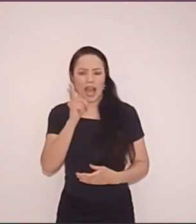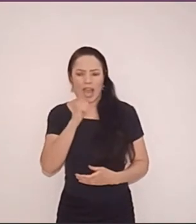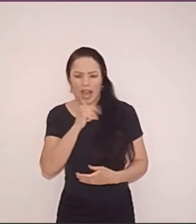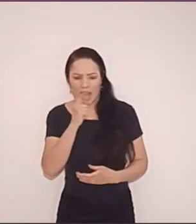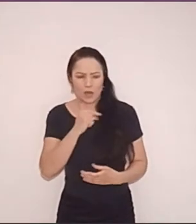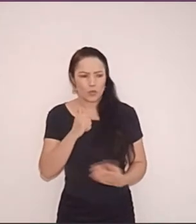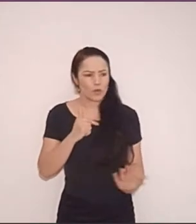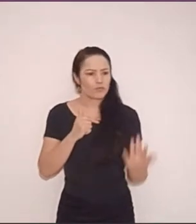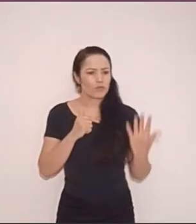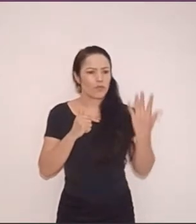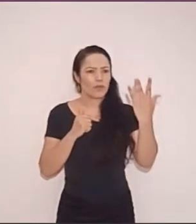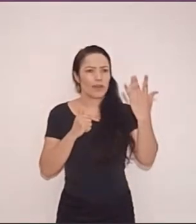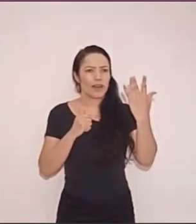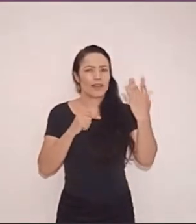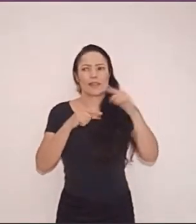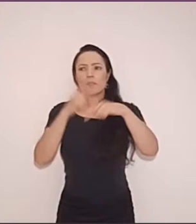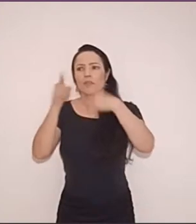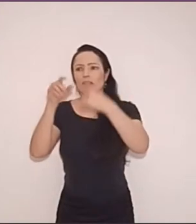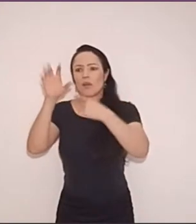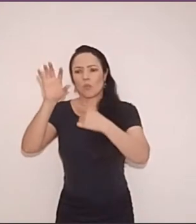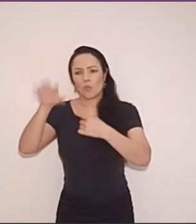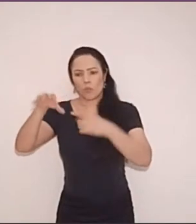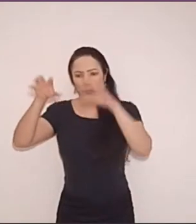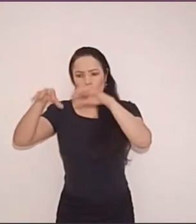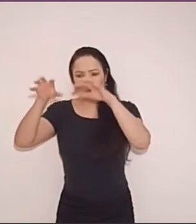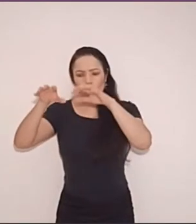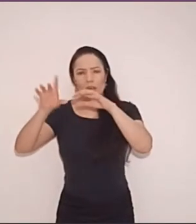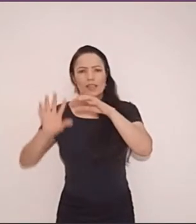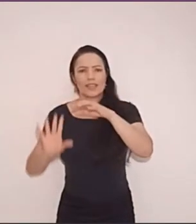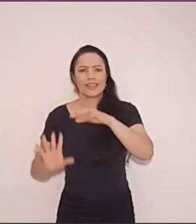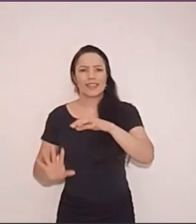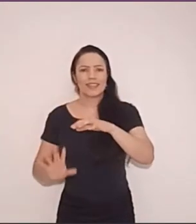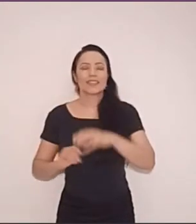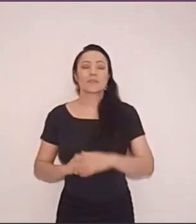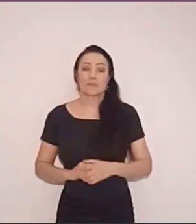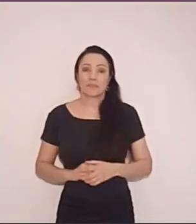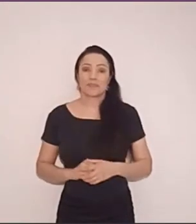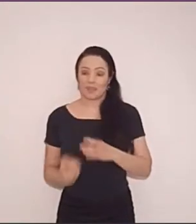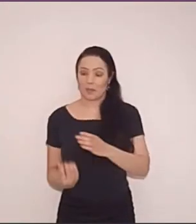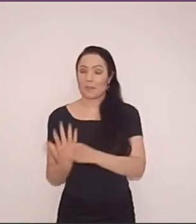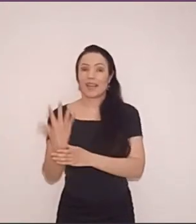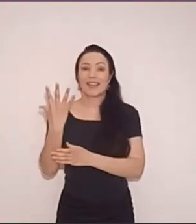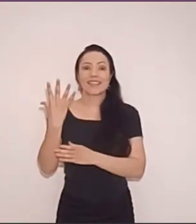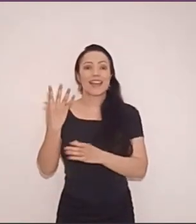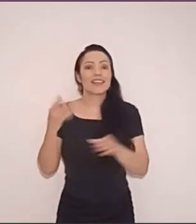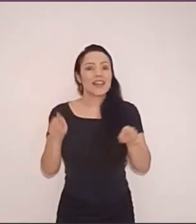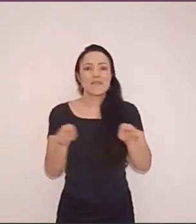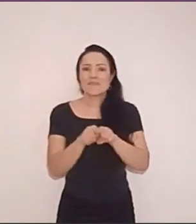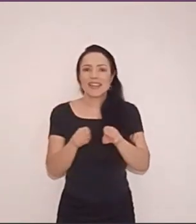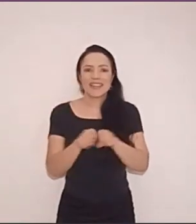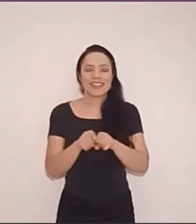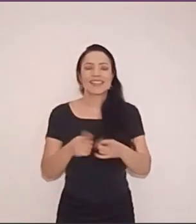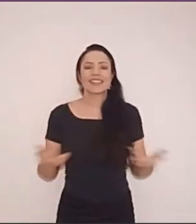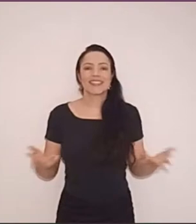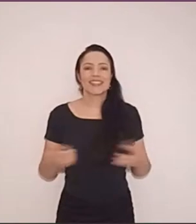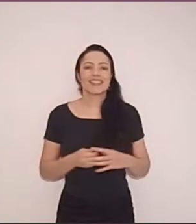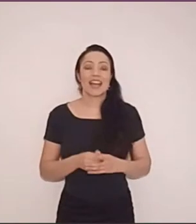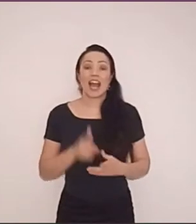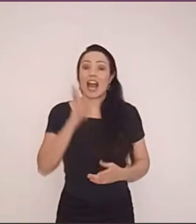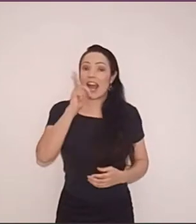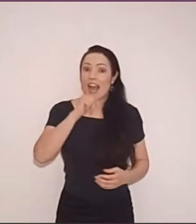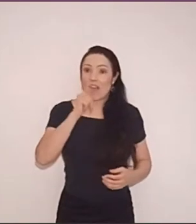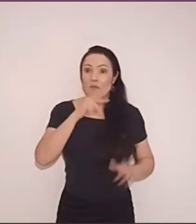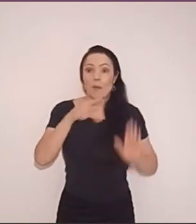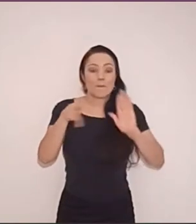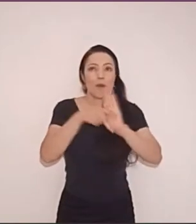é vapor transforma a planta Faz parte dessa desse Rio do céu a planta sua água da terra